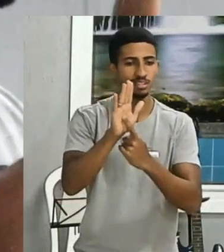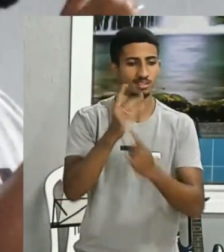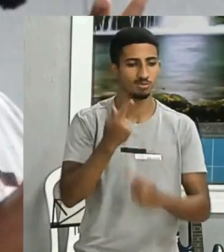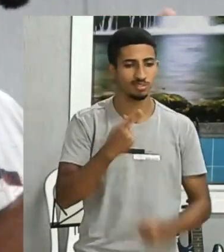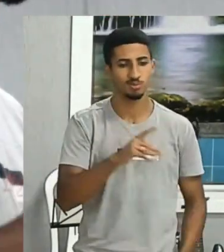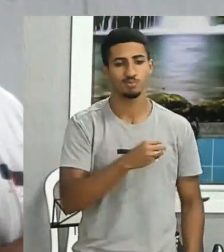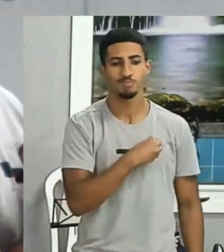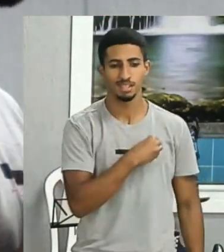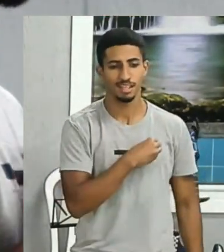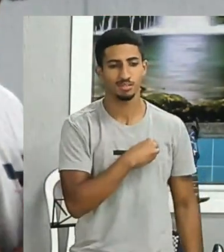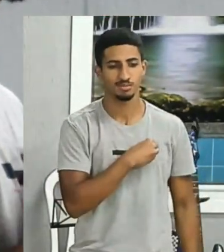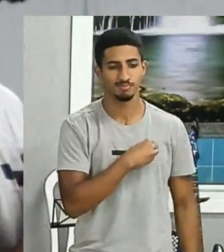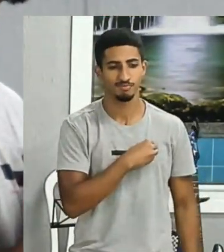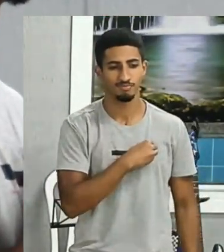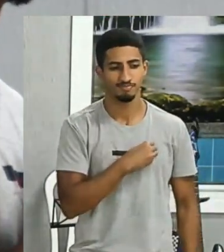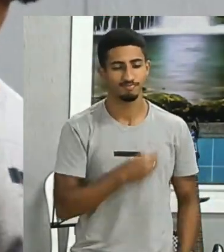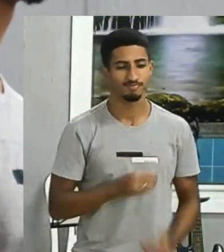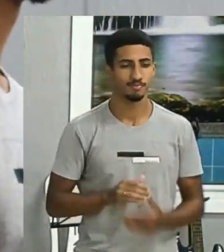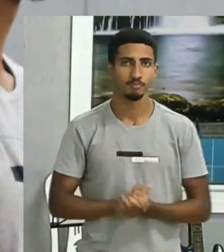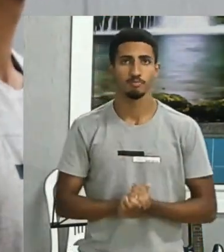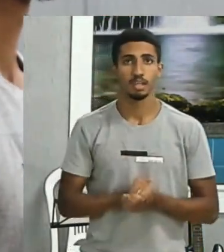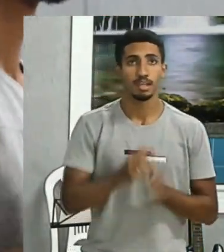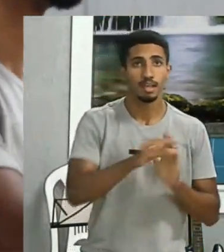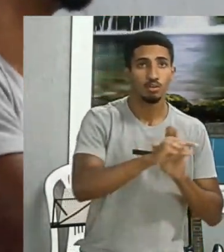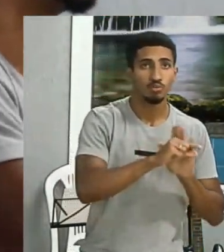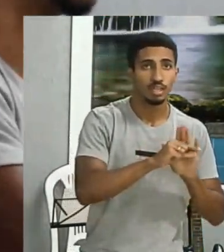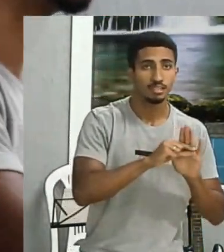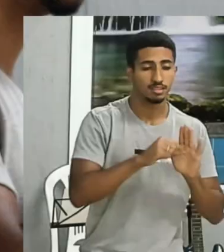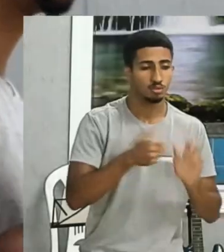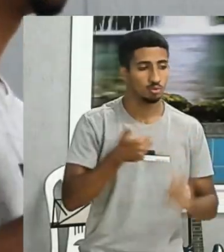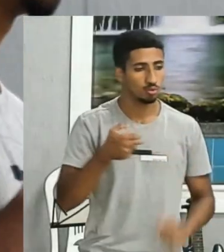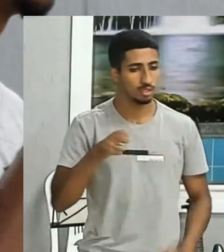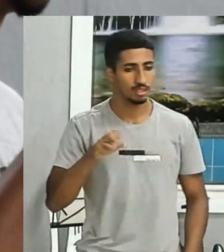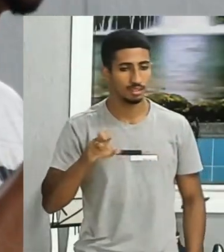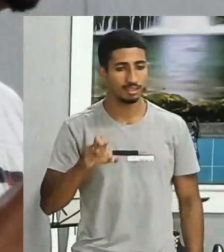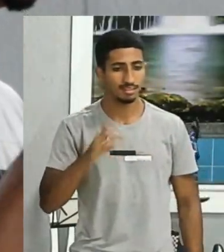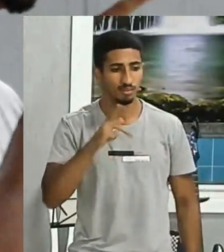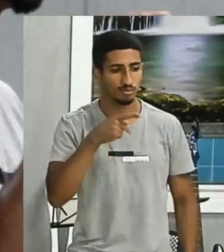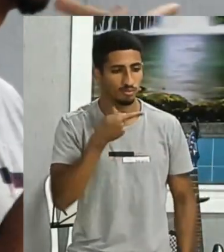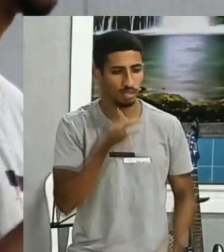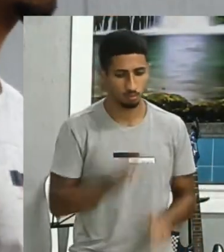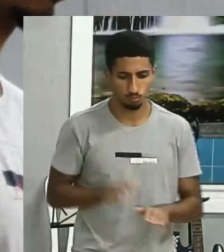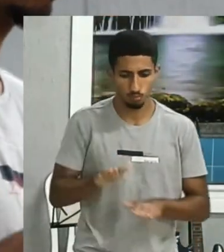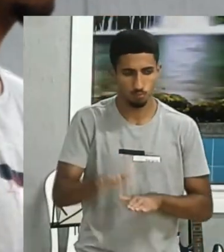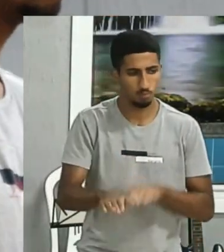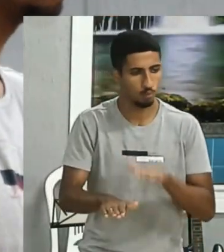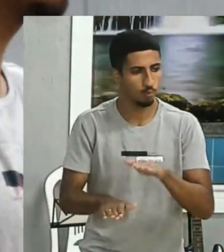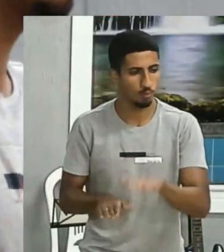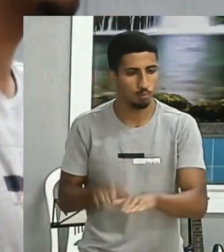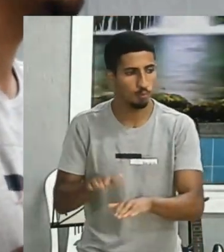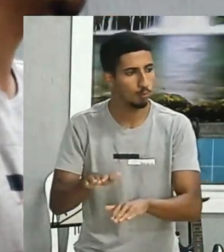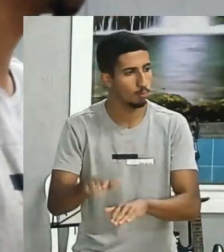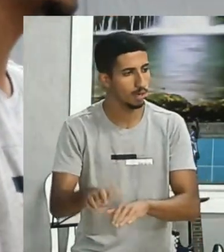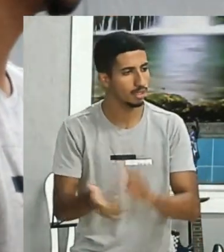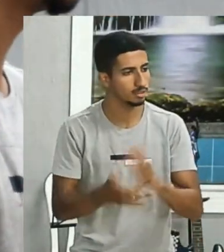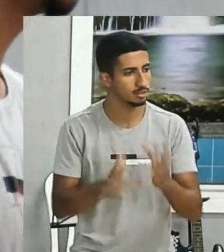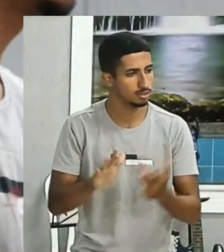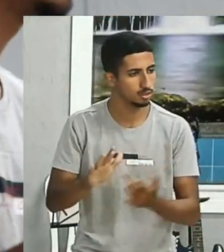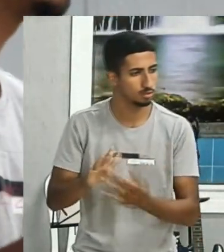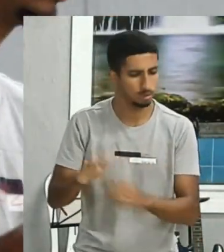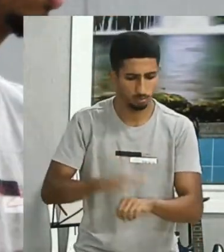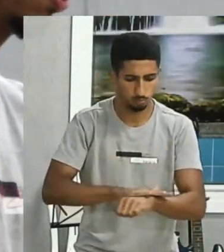versículo 15, então, é apresentado Jesus como tendo pés como latão fino, refinado em